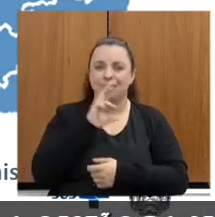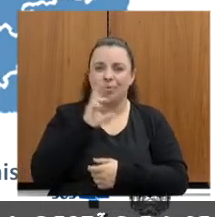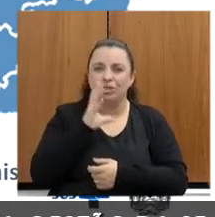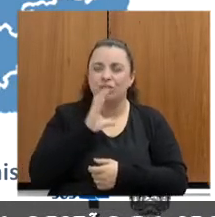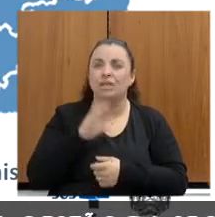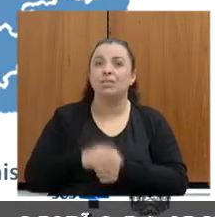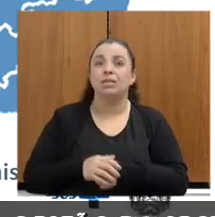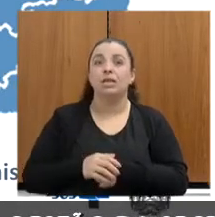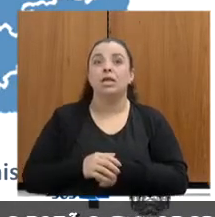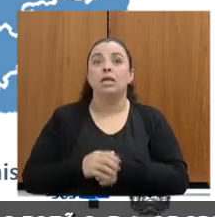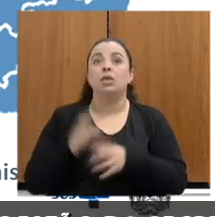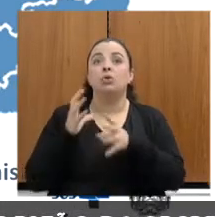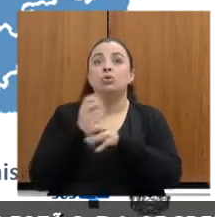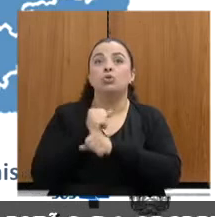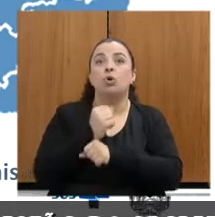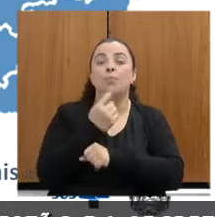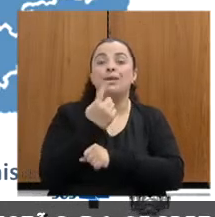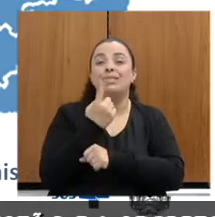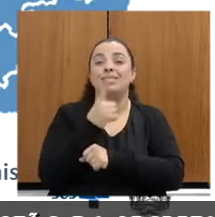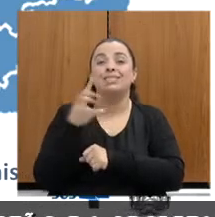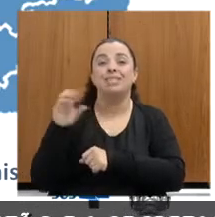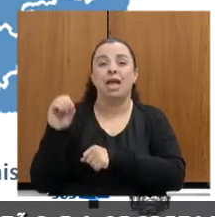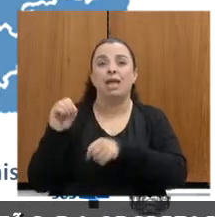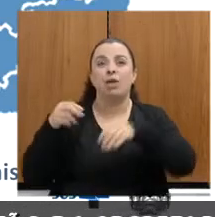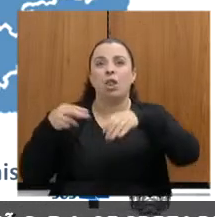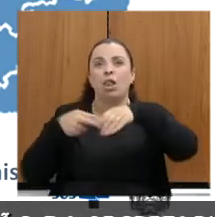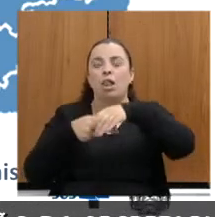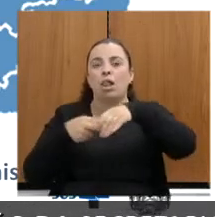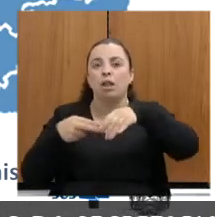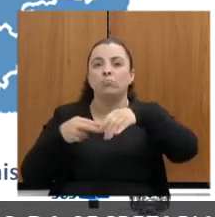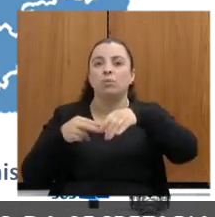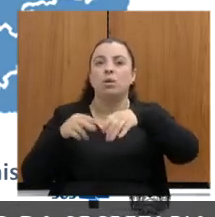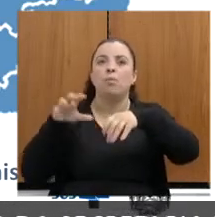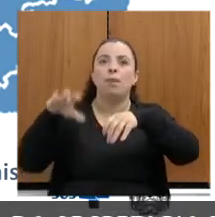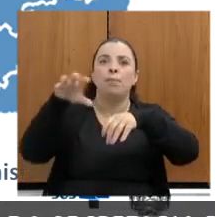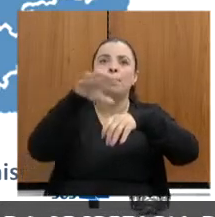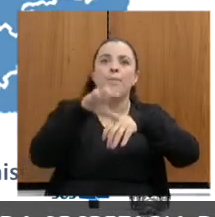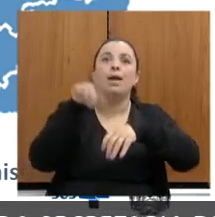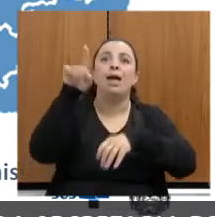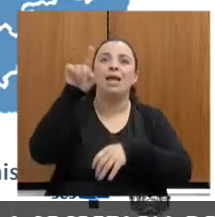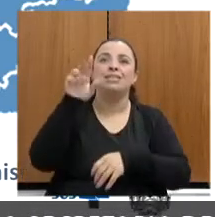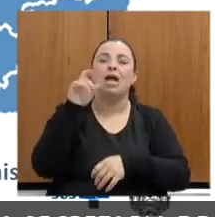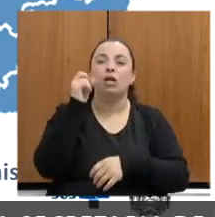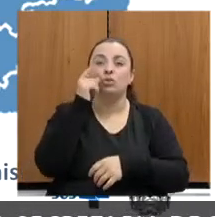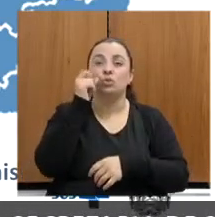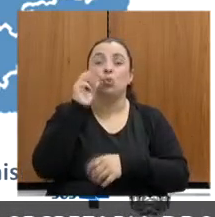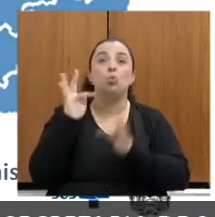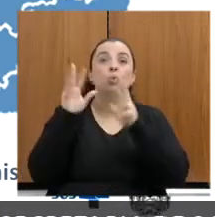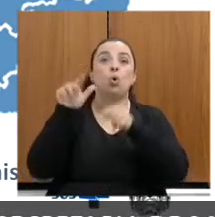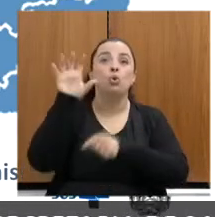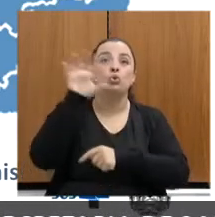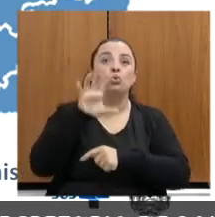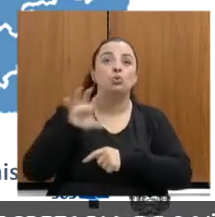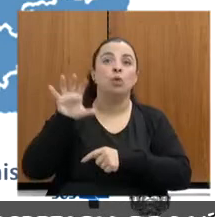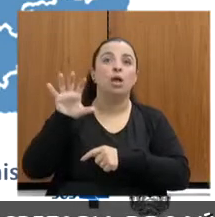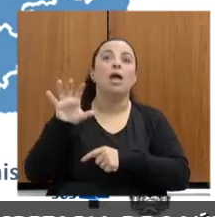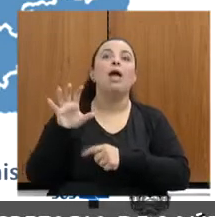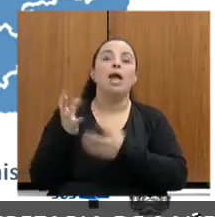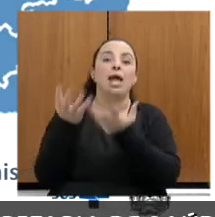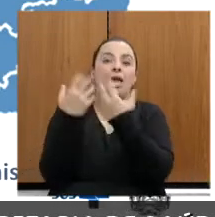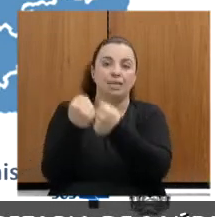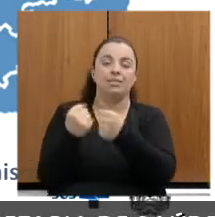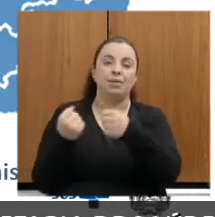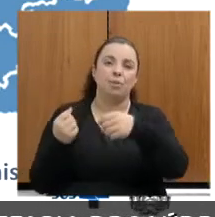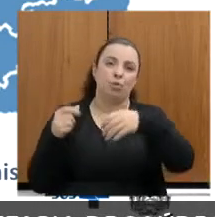tomógrafos espalhados em azul tá tudo em azul que todas as marcas regiões receberão tomógrafos 31 para suprir